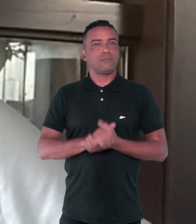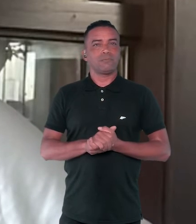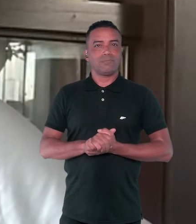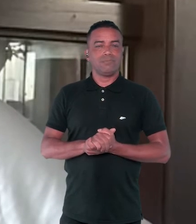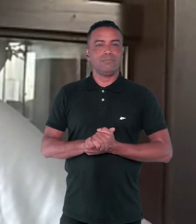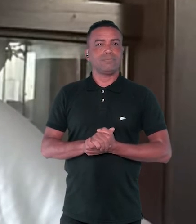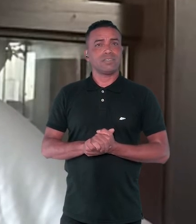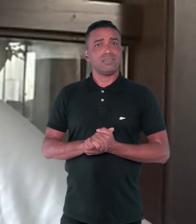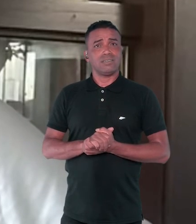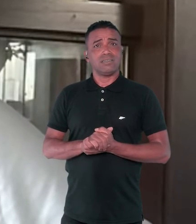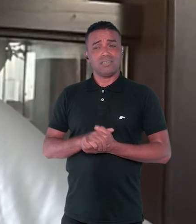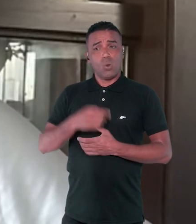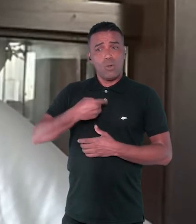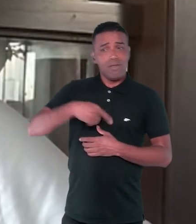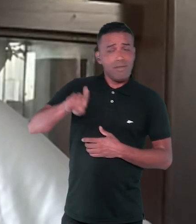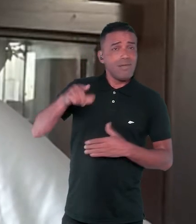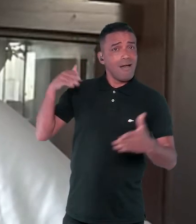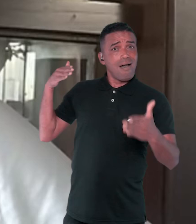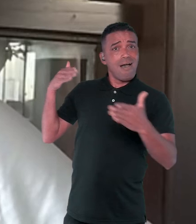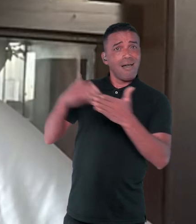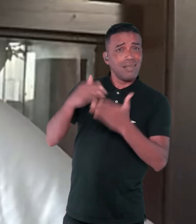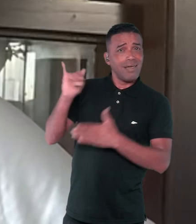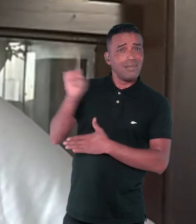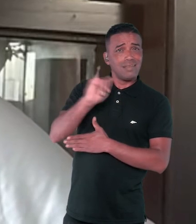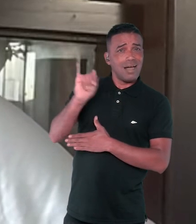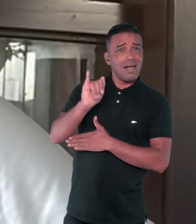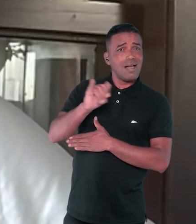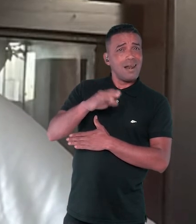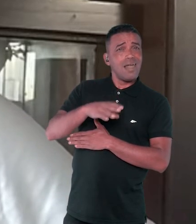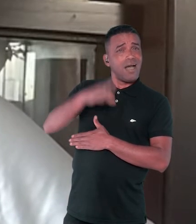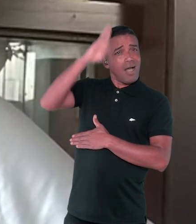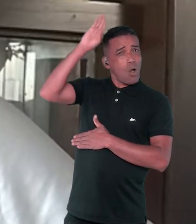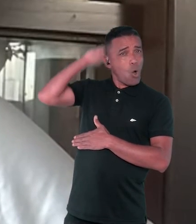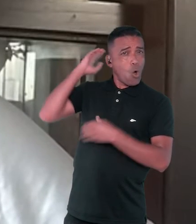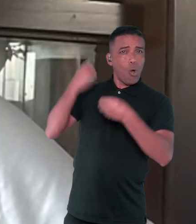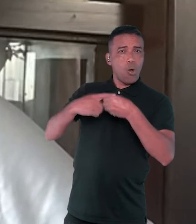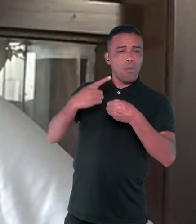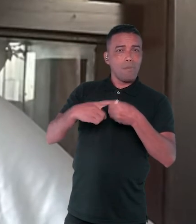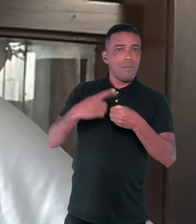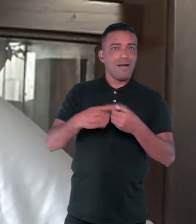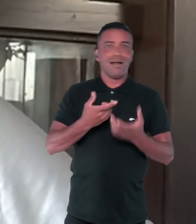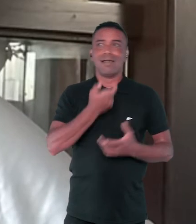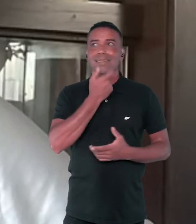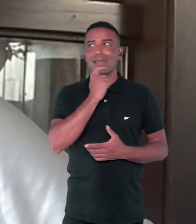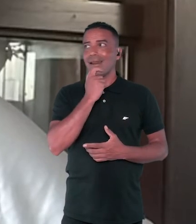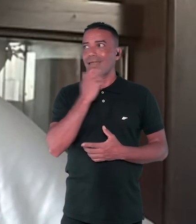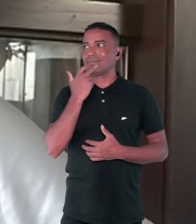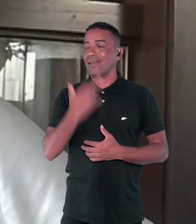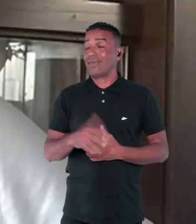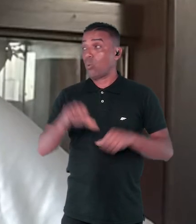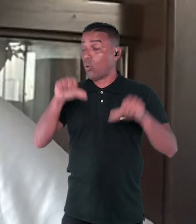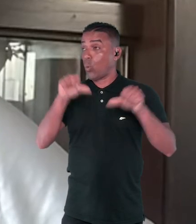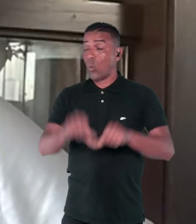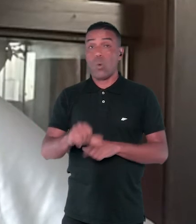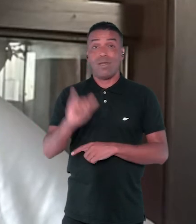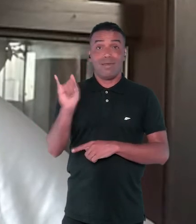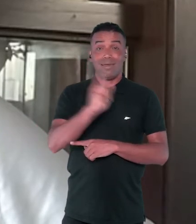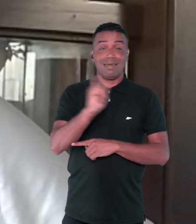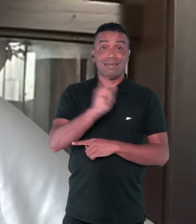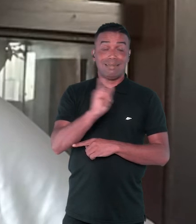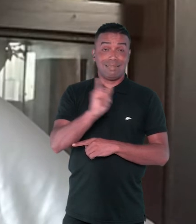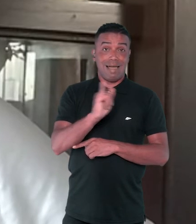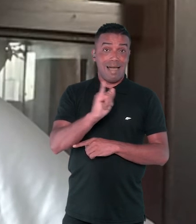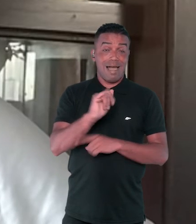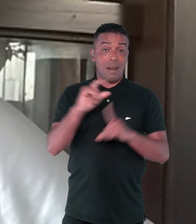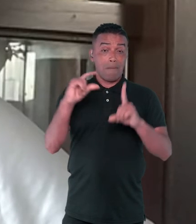pelo ir até Roma, voltar no avião com o homem, com o meu inglês que só Deus sabe, com o meu italiano que eu só sei a